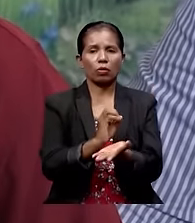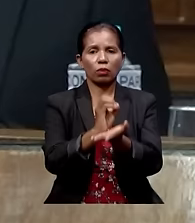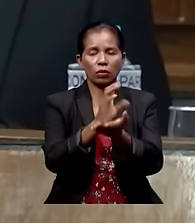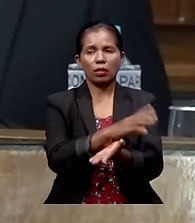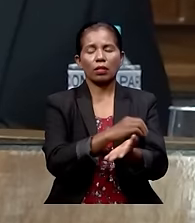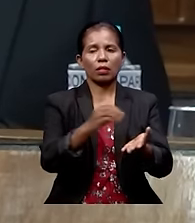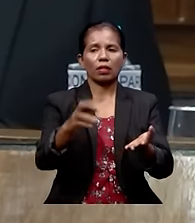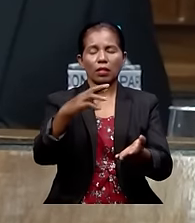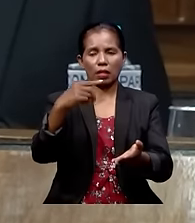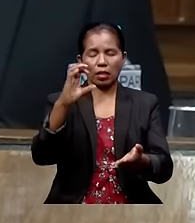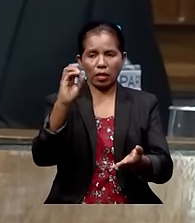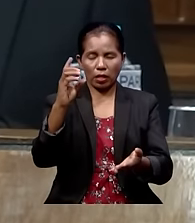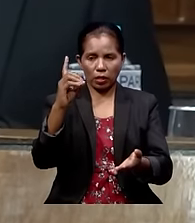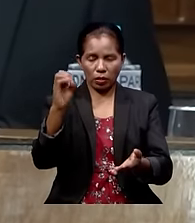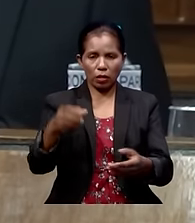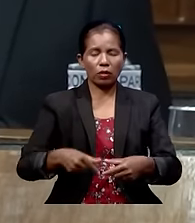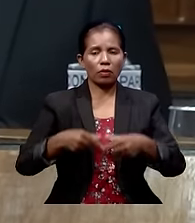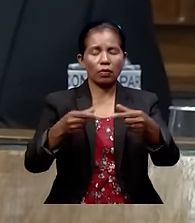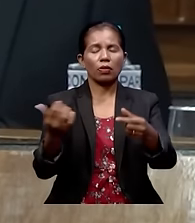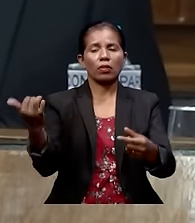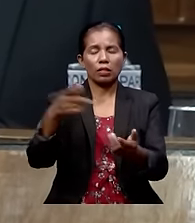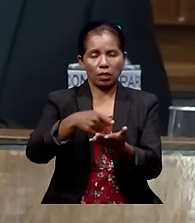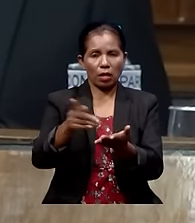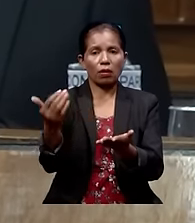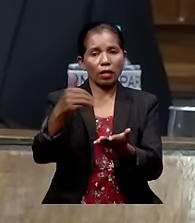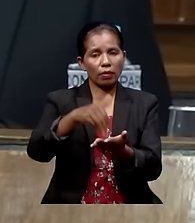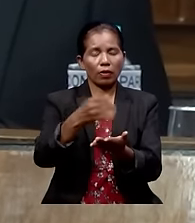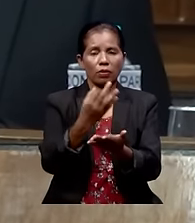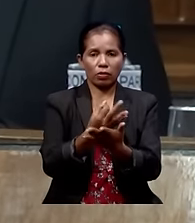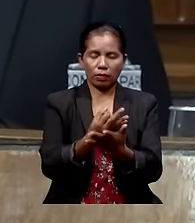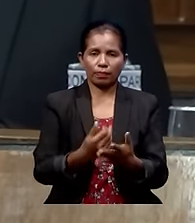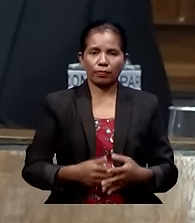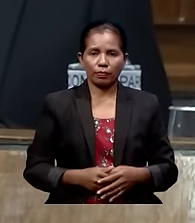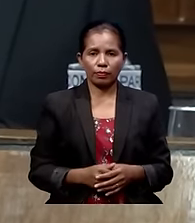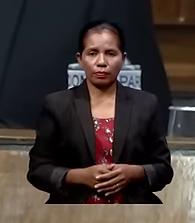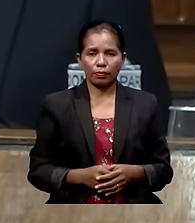no Ricardo Niu, atu devolve fali Sirne Ossan. Luciano Amaral, Marito da Costa, Ziemen.